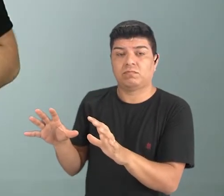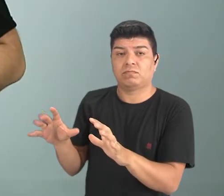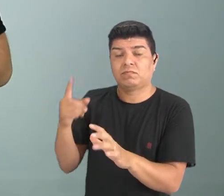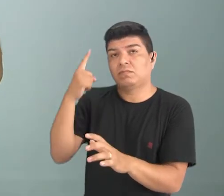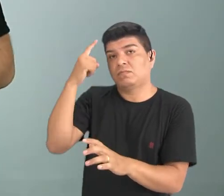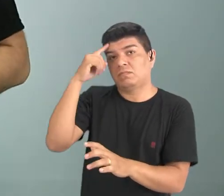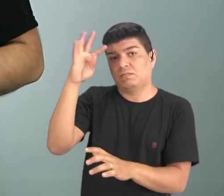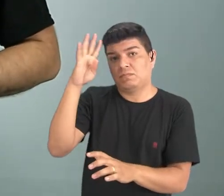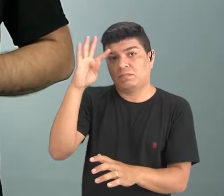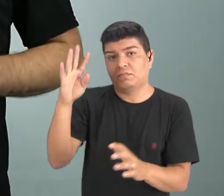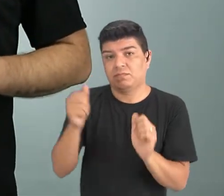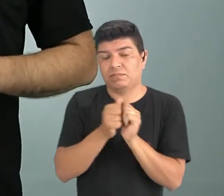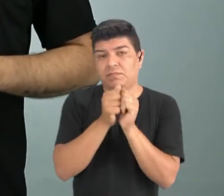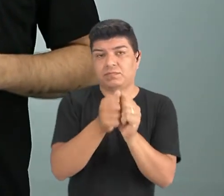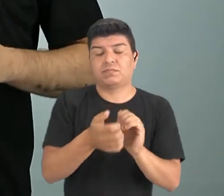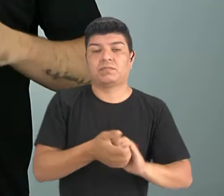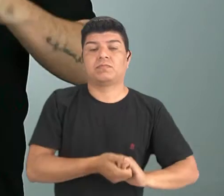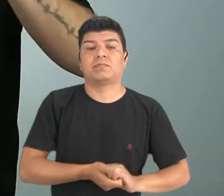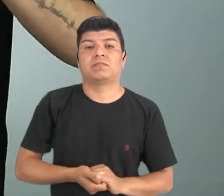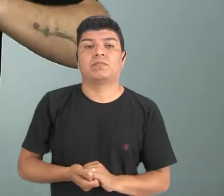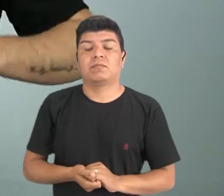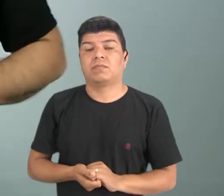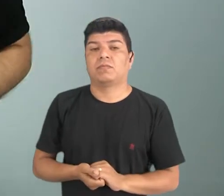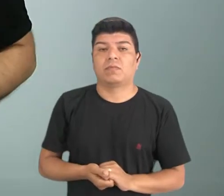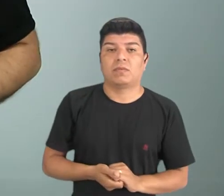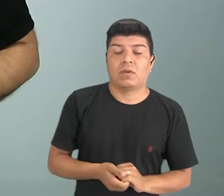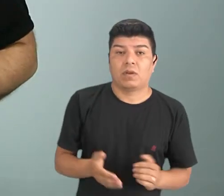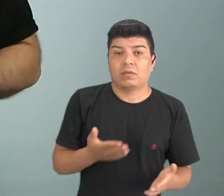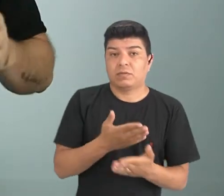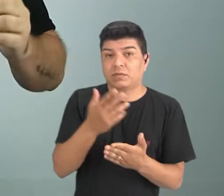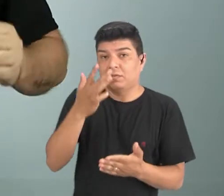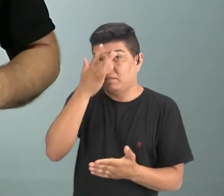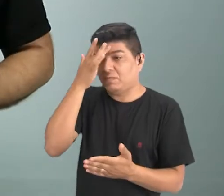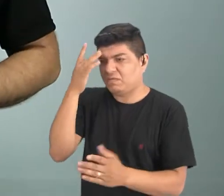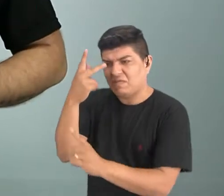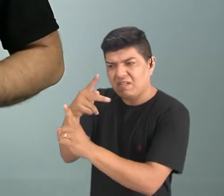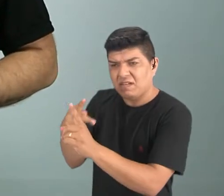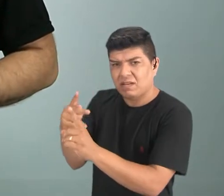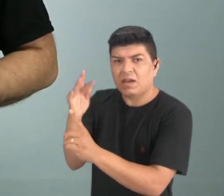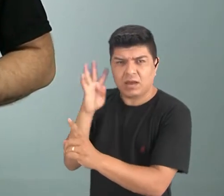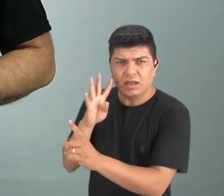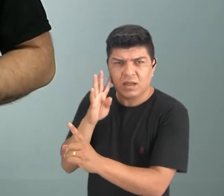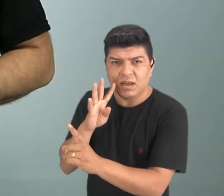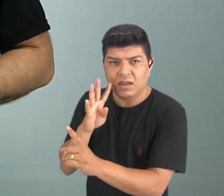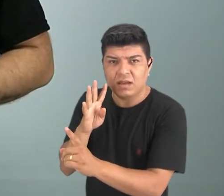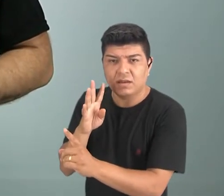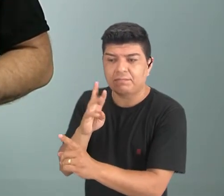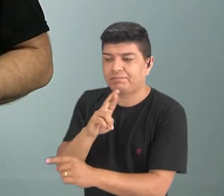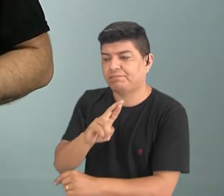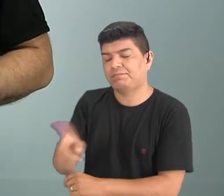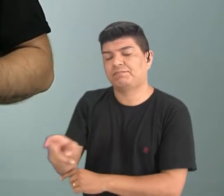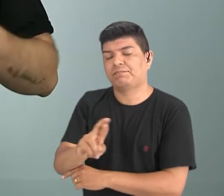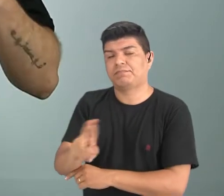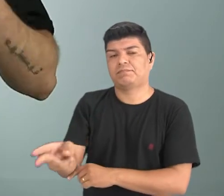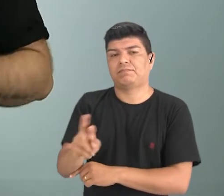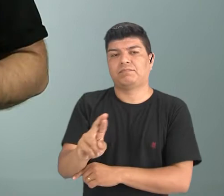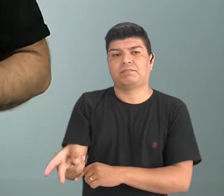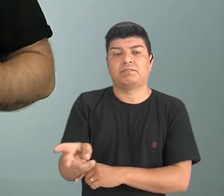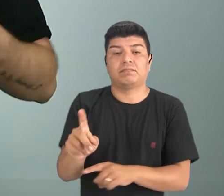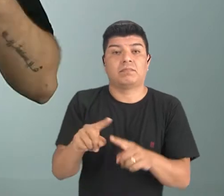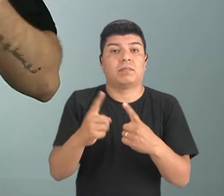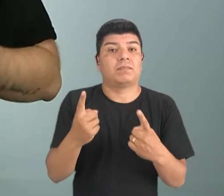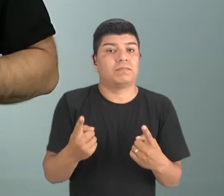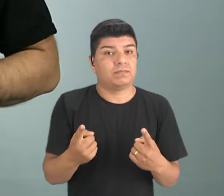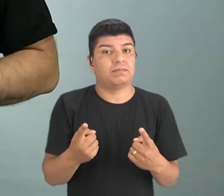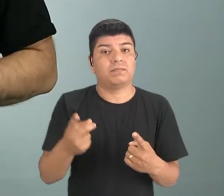refletir aqui comigo. Quando você vê alguém apanhando, você acha legal? Não.